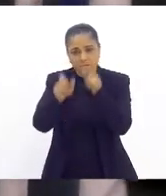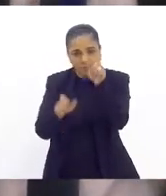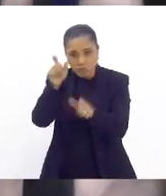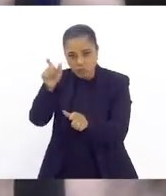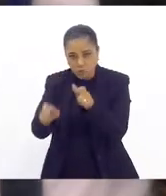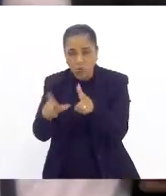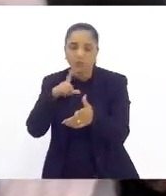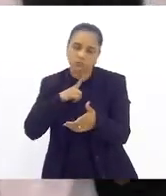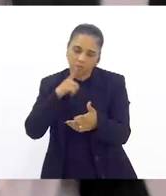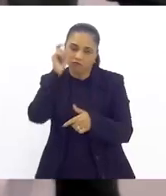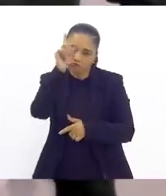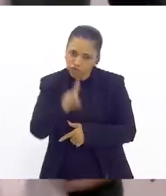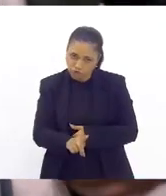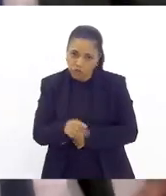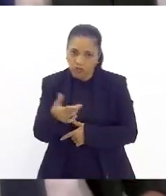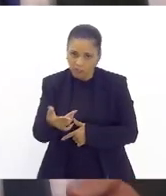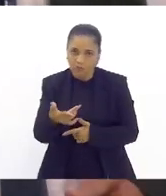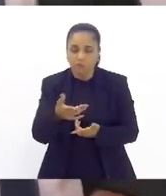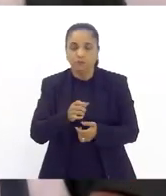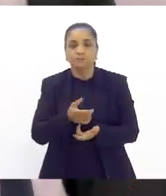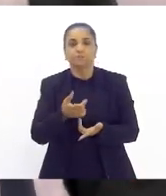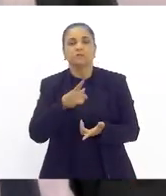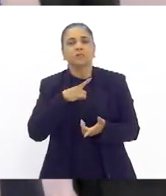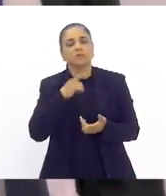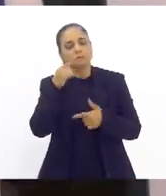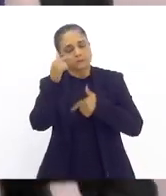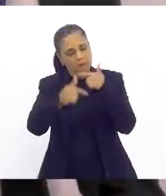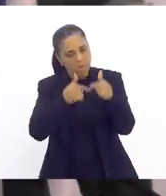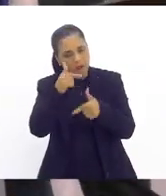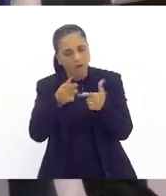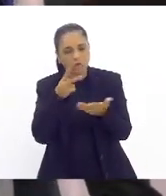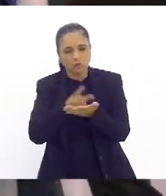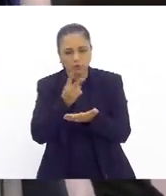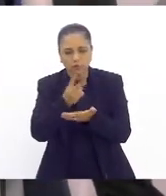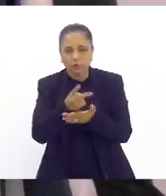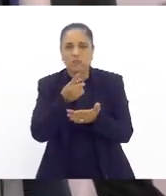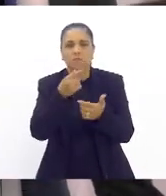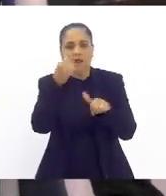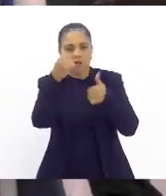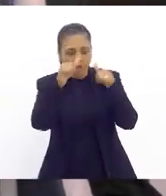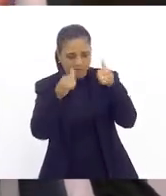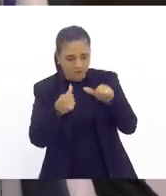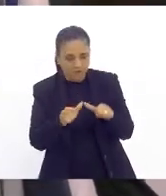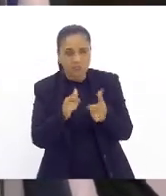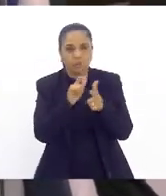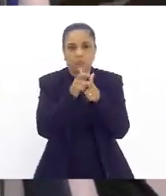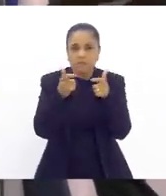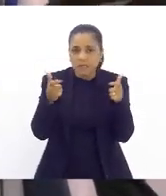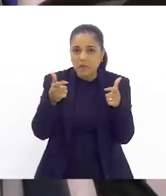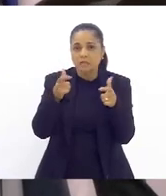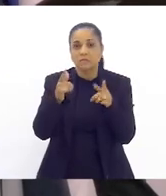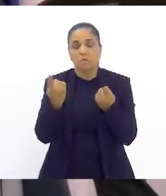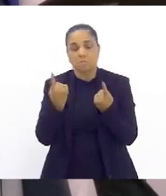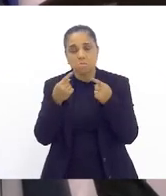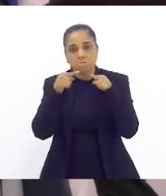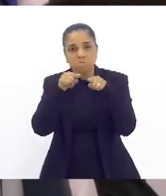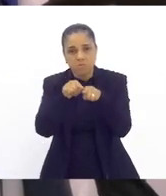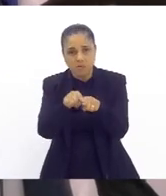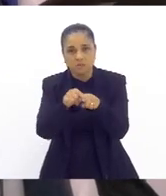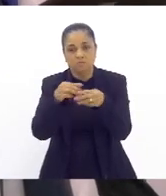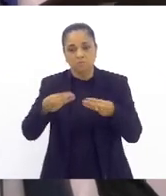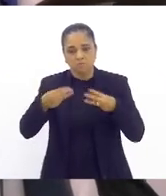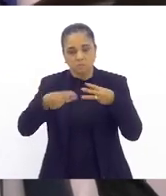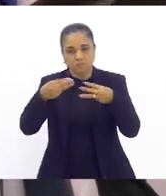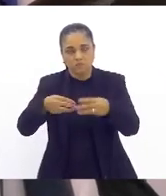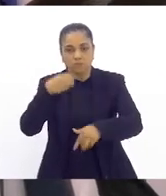essa legibilidade então assim é um trabalho que a gente tá olhando sempre e ele é crescente e é uma parceria que é feita com